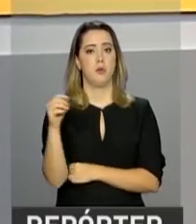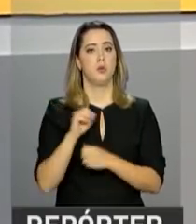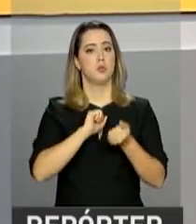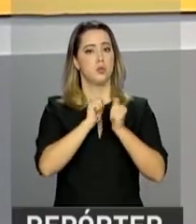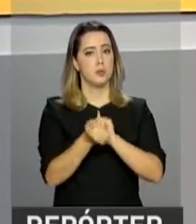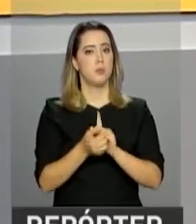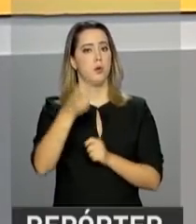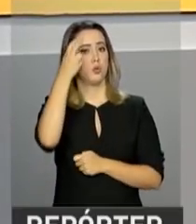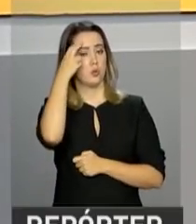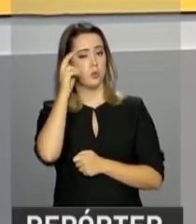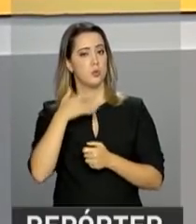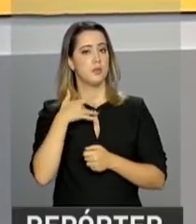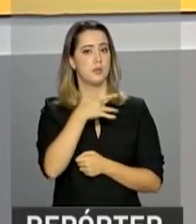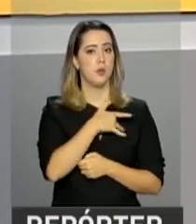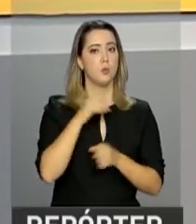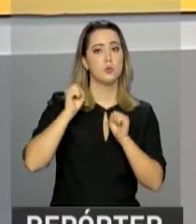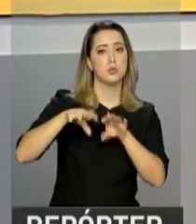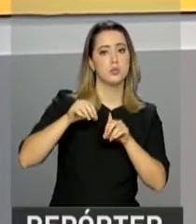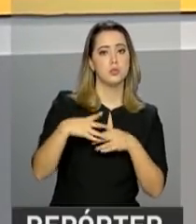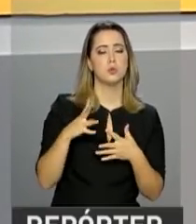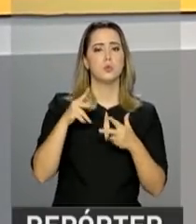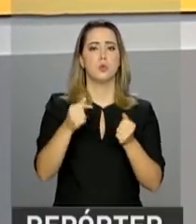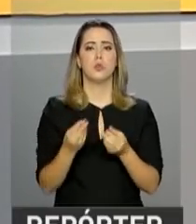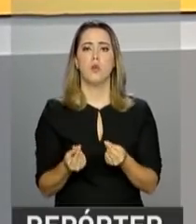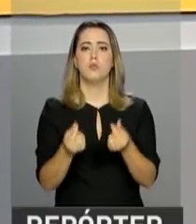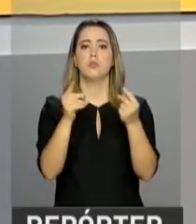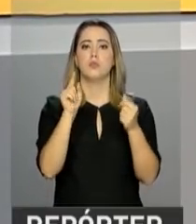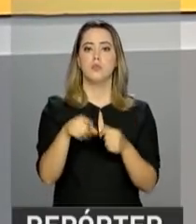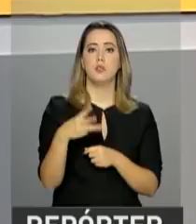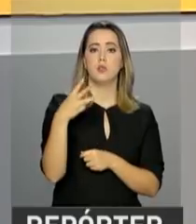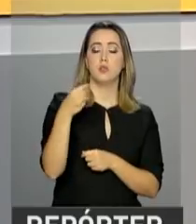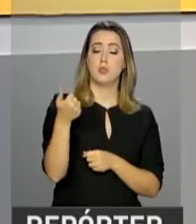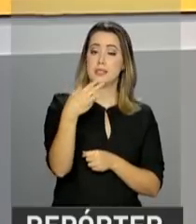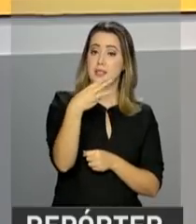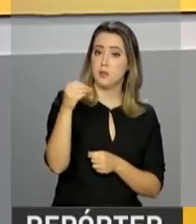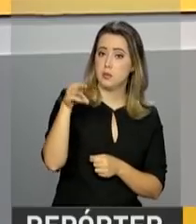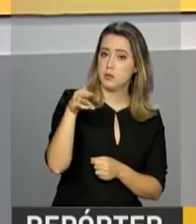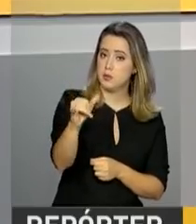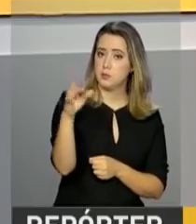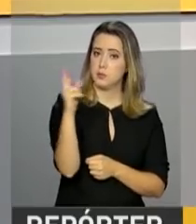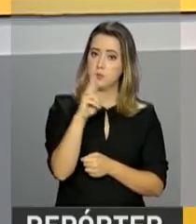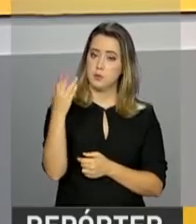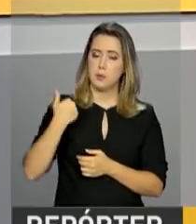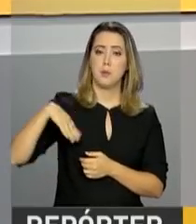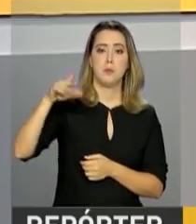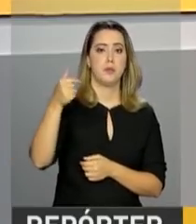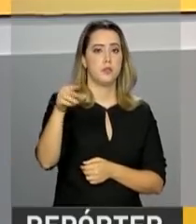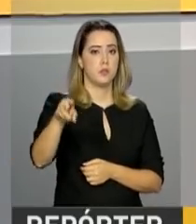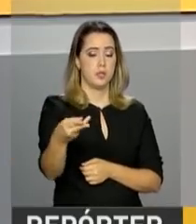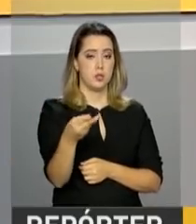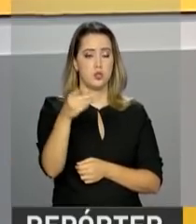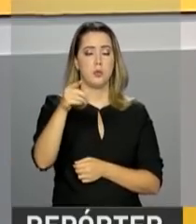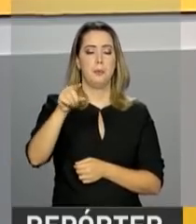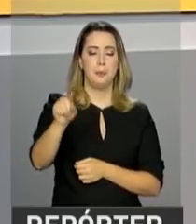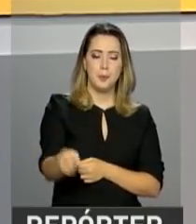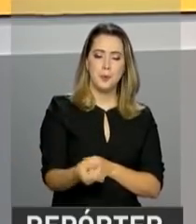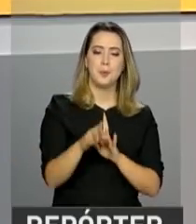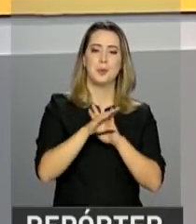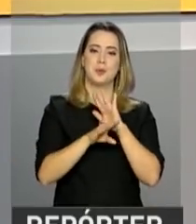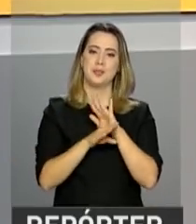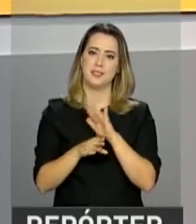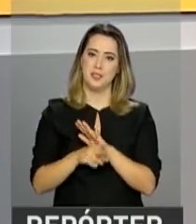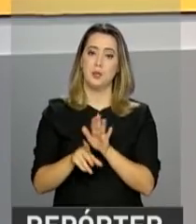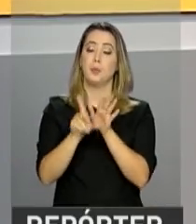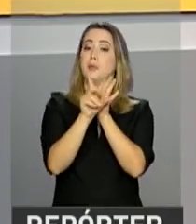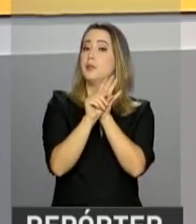saúde e educação no total serão investidos mais de 130 milhões de reais em mais de sete mil projetos pelo twitter